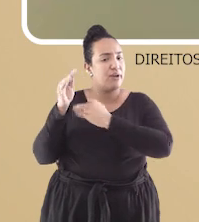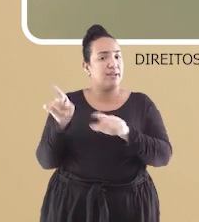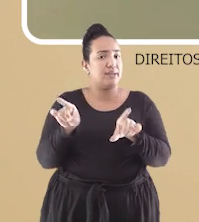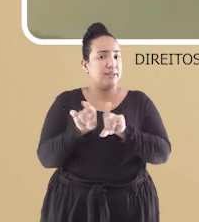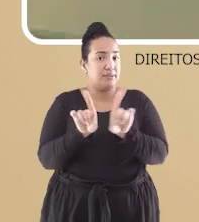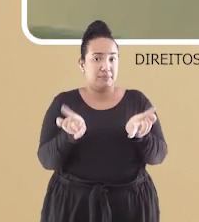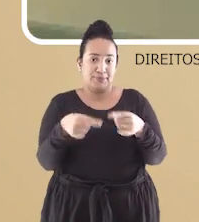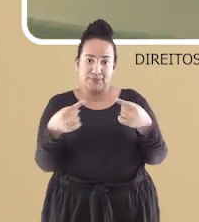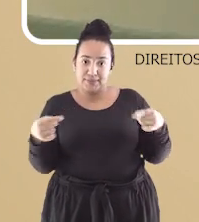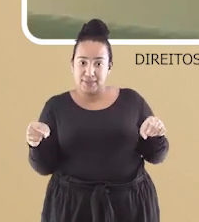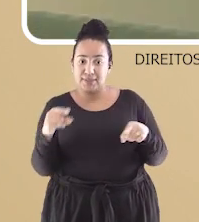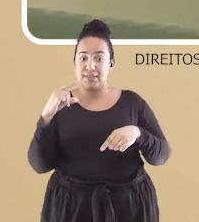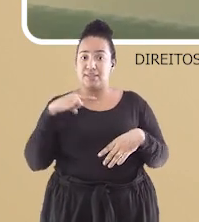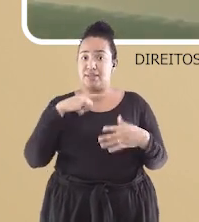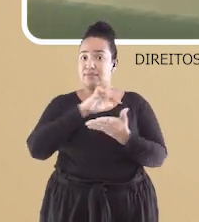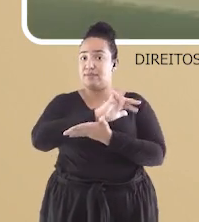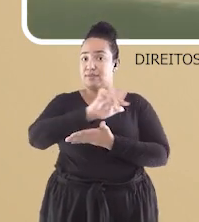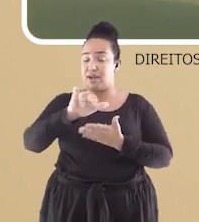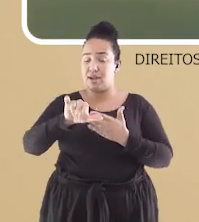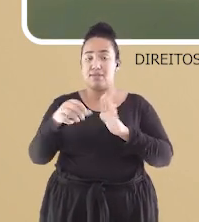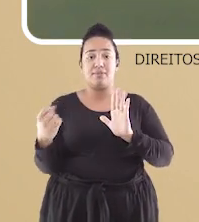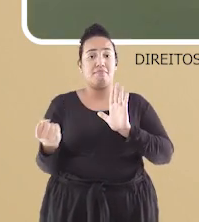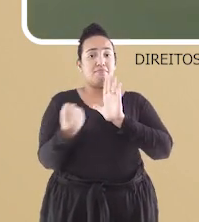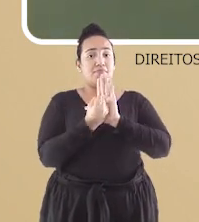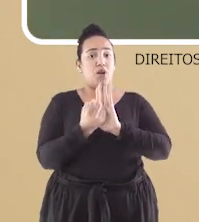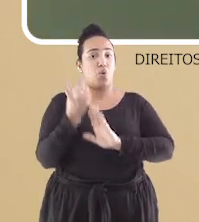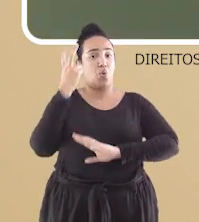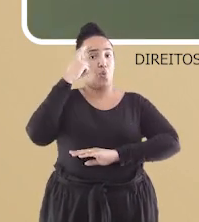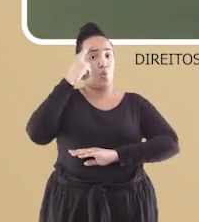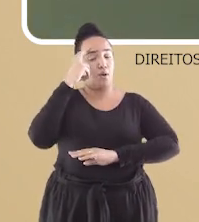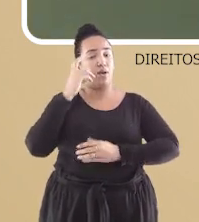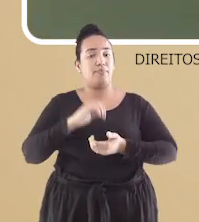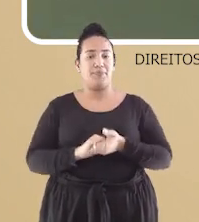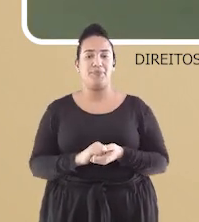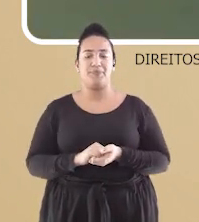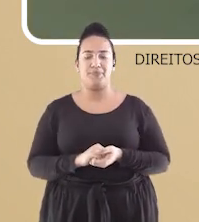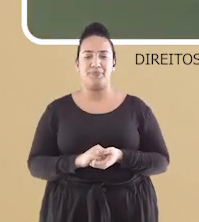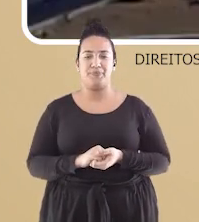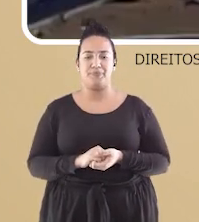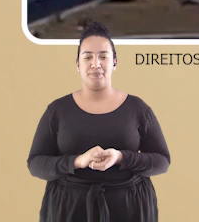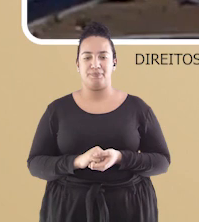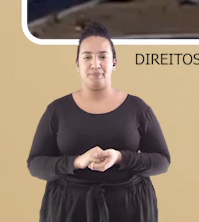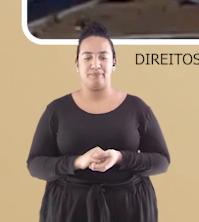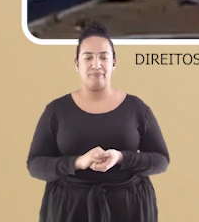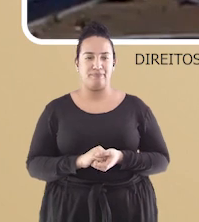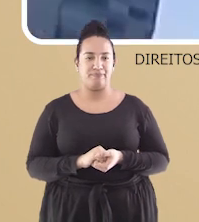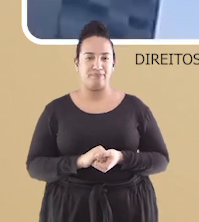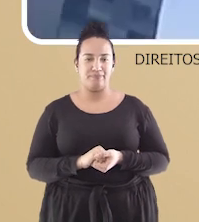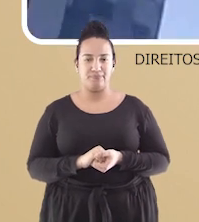da música. Muitas são patrimônio imaterial. A reportagem é de Paulo La Sálvia.